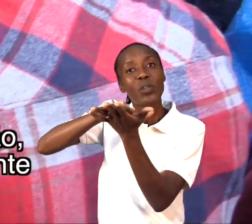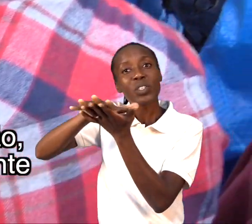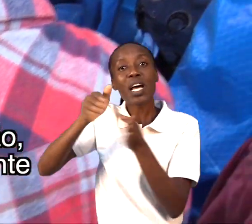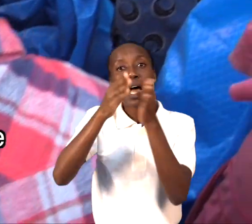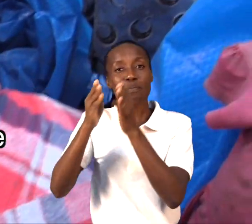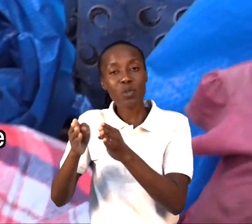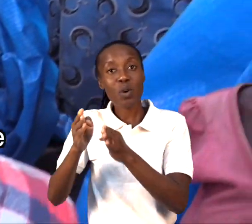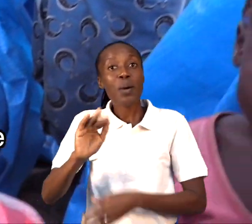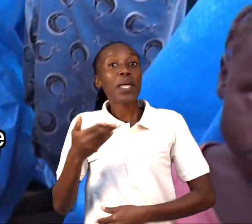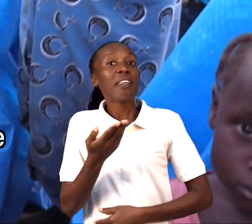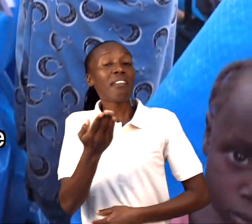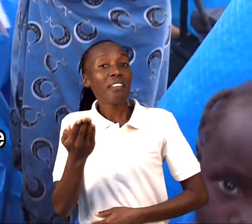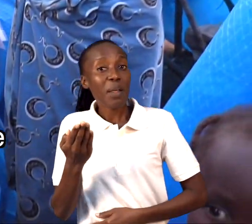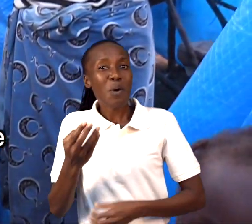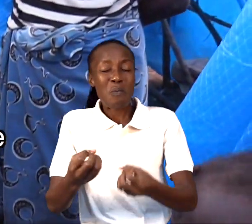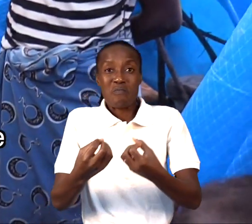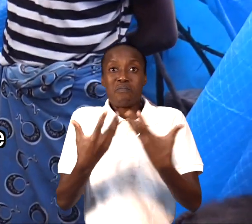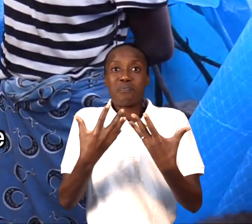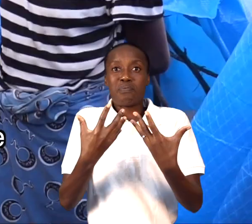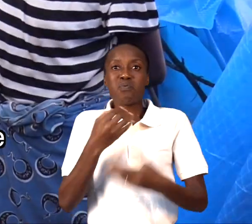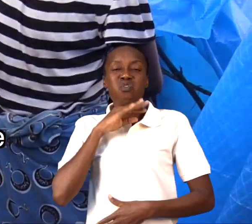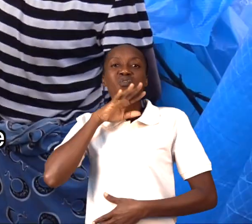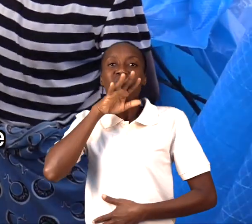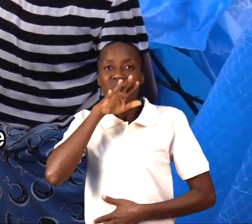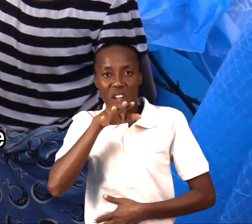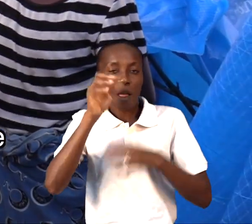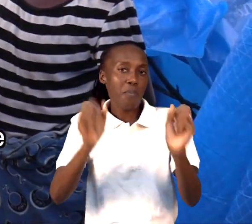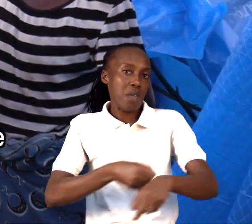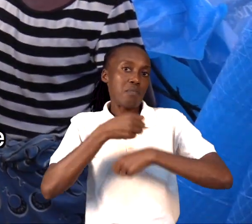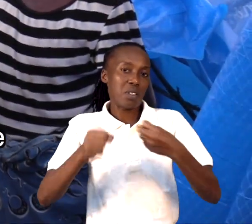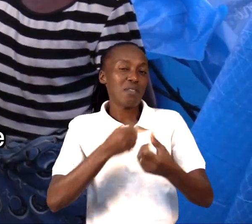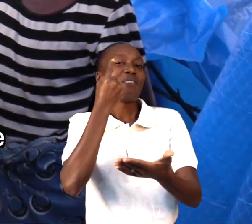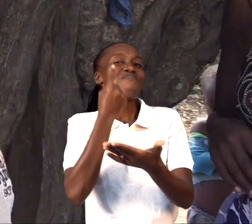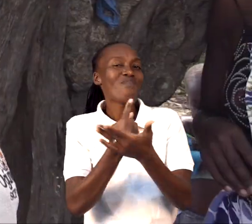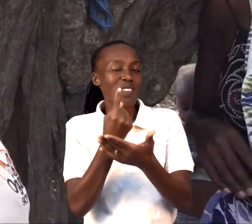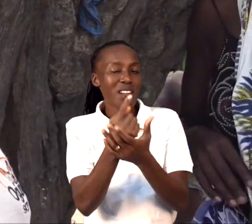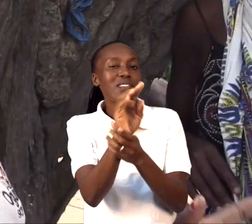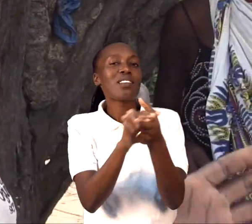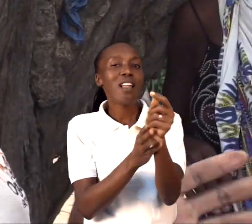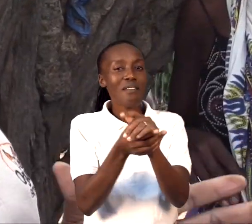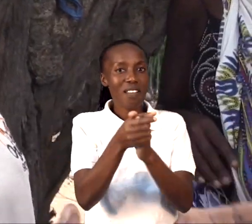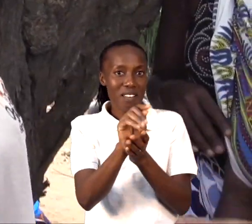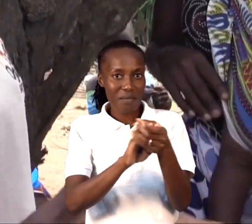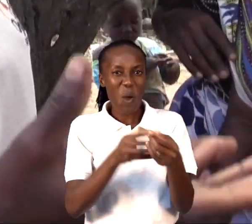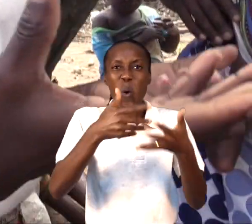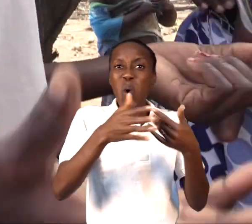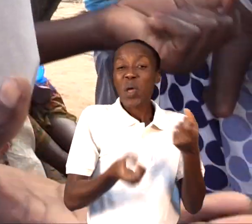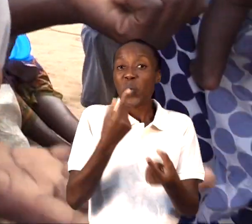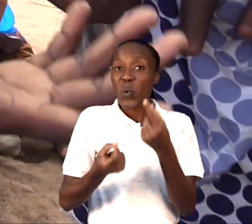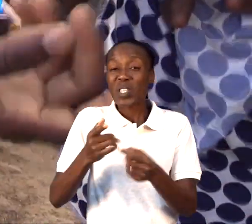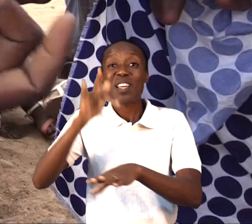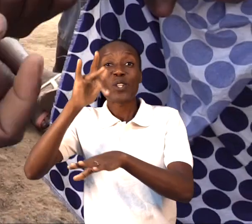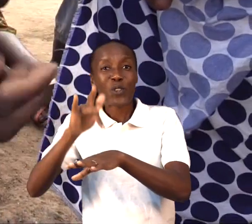que trabalhar na área de sensibilização, de modo que as pessoas não contraem cólera. Para isso é preciso lavarem as